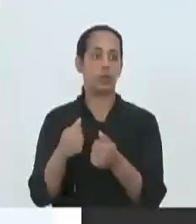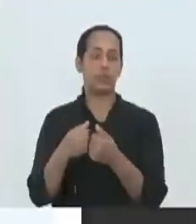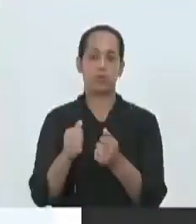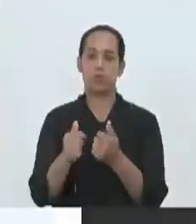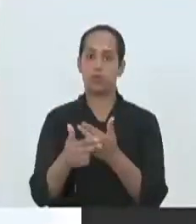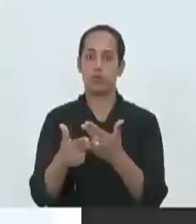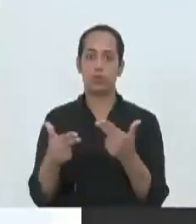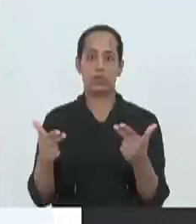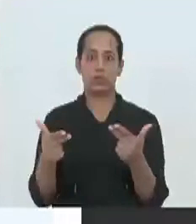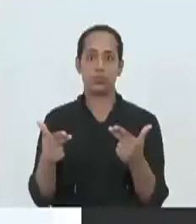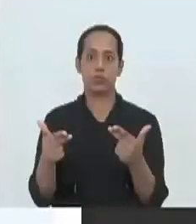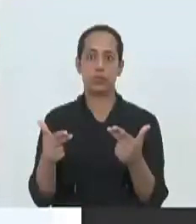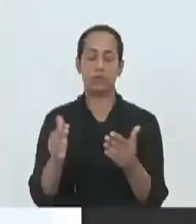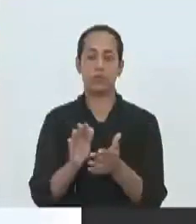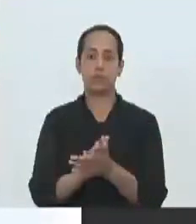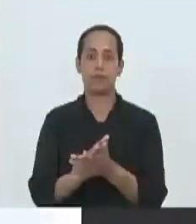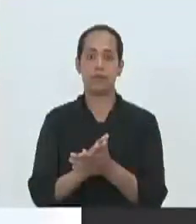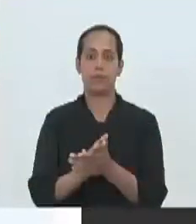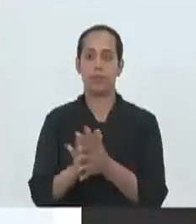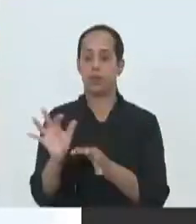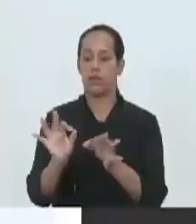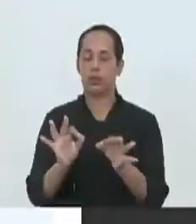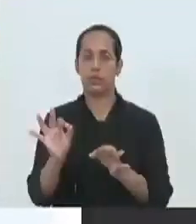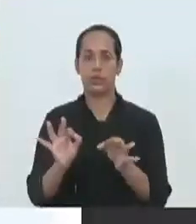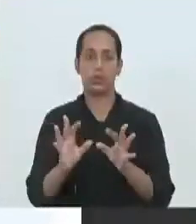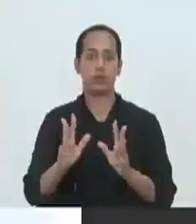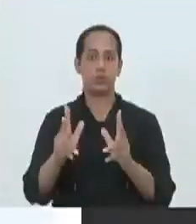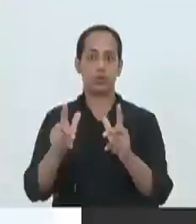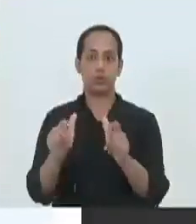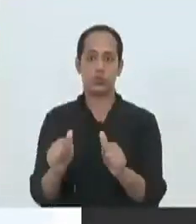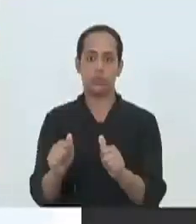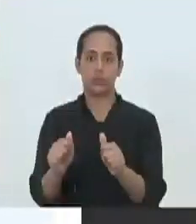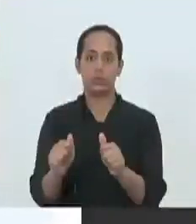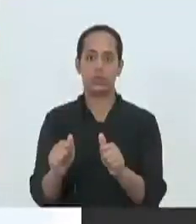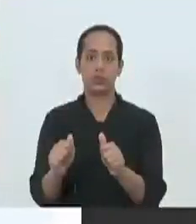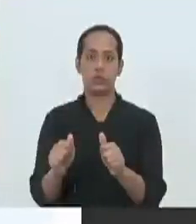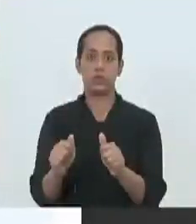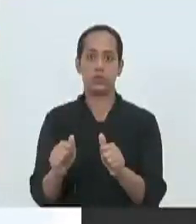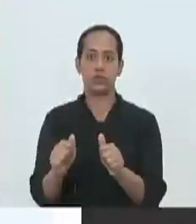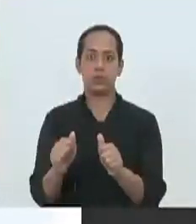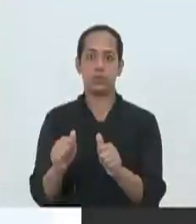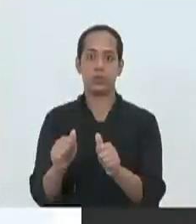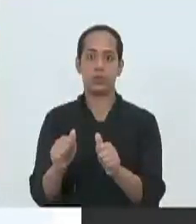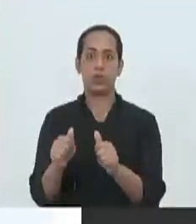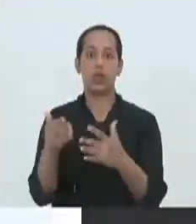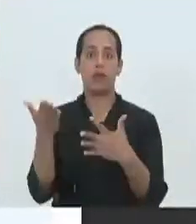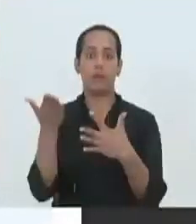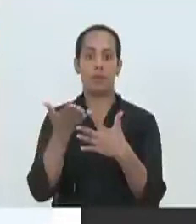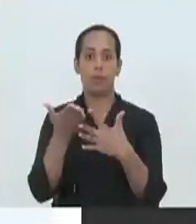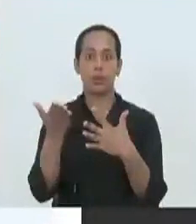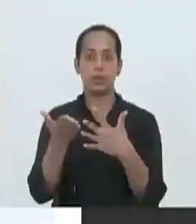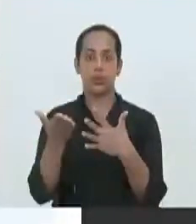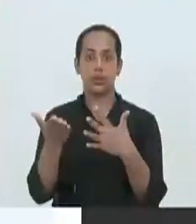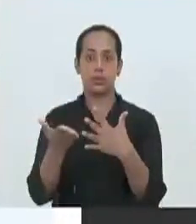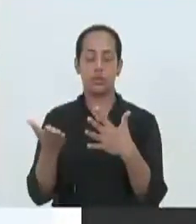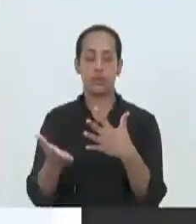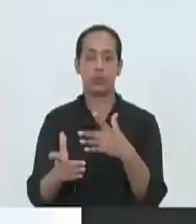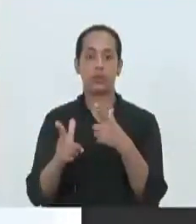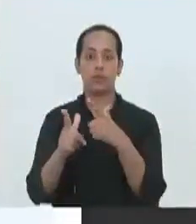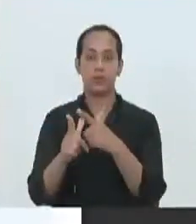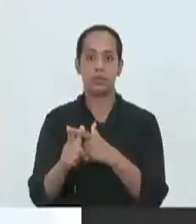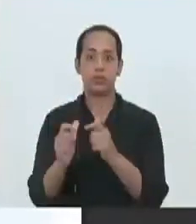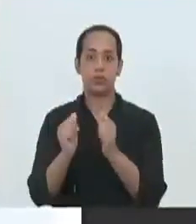saneamento para todos ão aqui também eh parcelamento das dívidas junto à Receita Federal